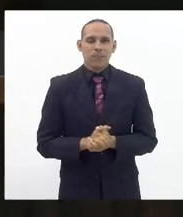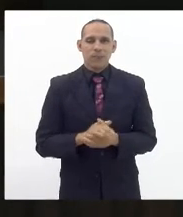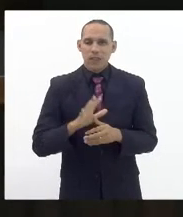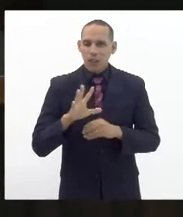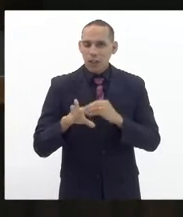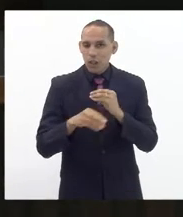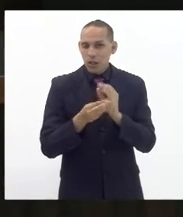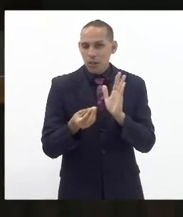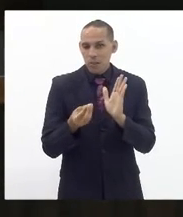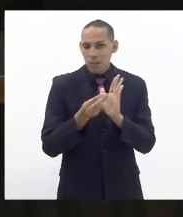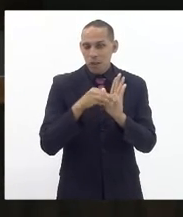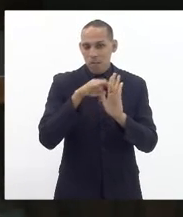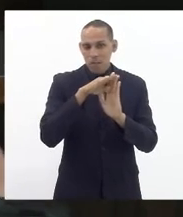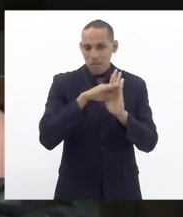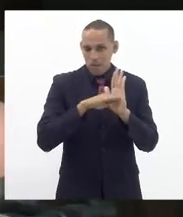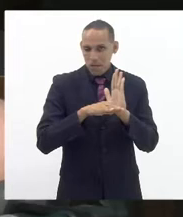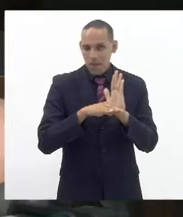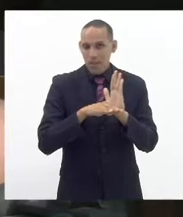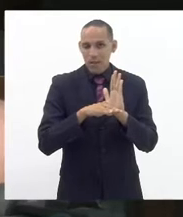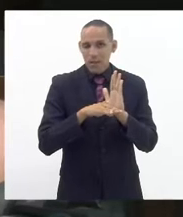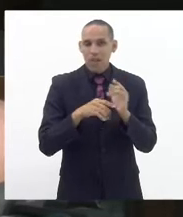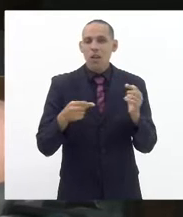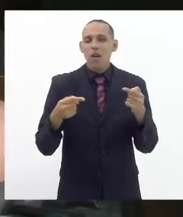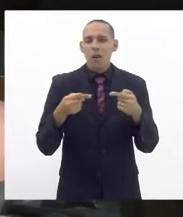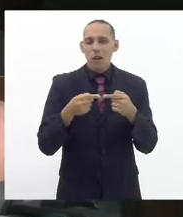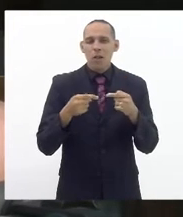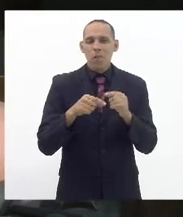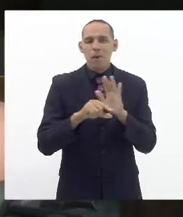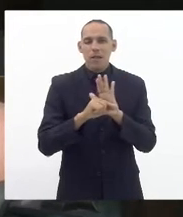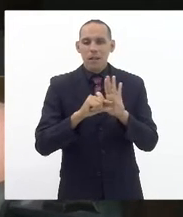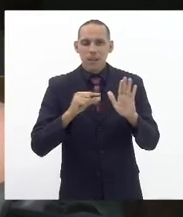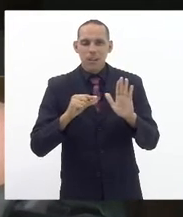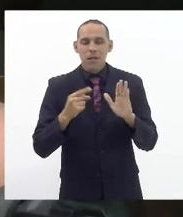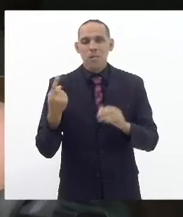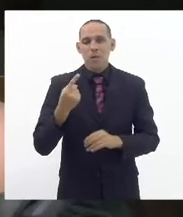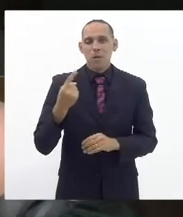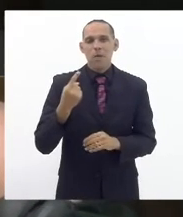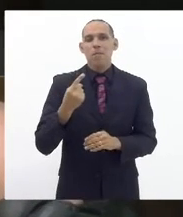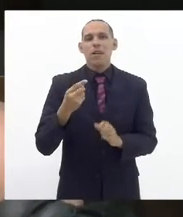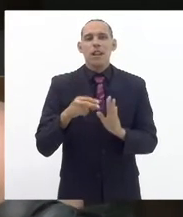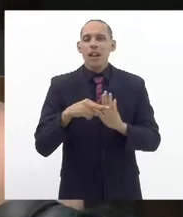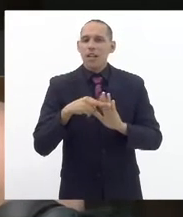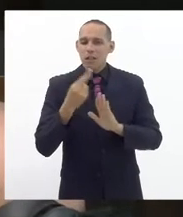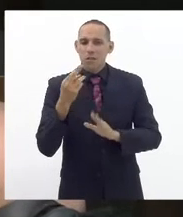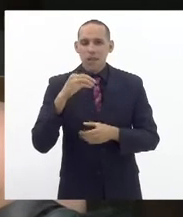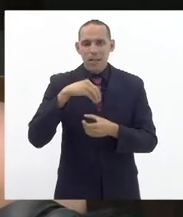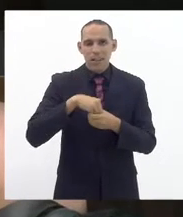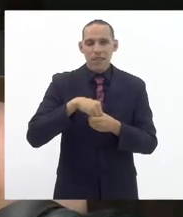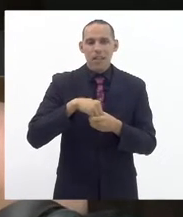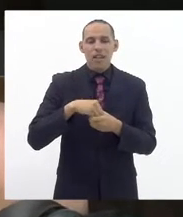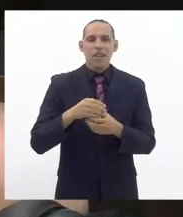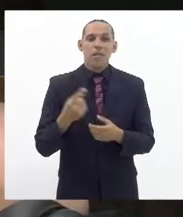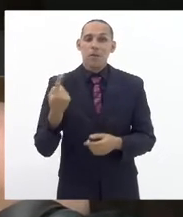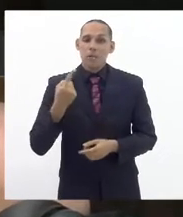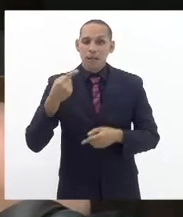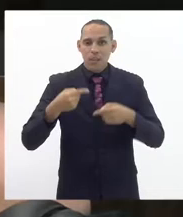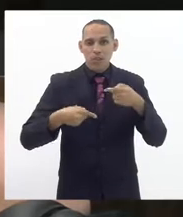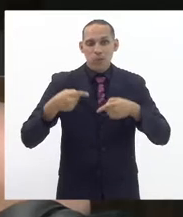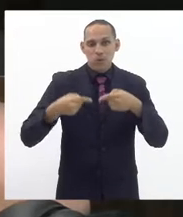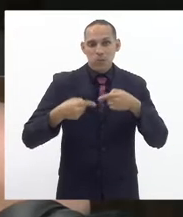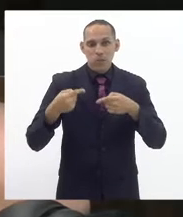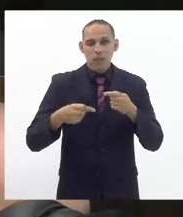incluído na ordem do dia, de acordo com o inciso 1º do artigo 47 do Regimento Interno, em tramitação ordinária, em primeira discussão, projeto de lei